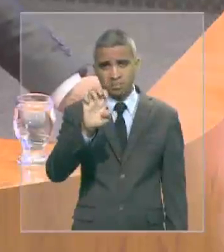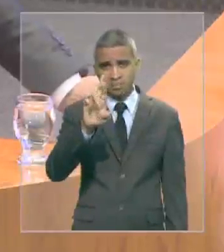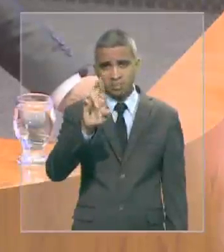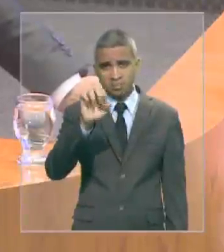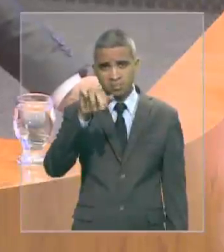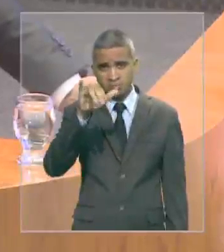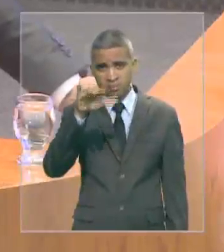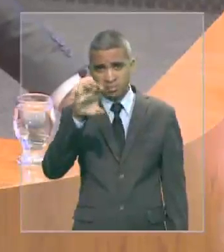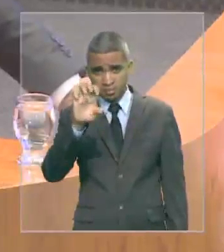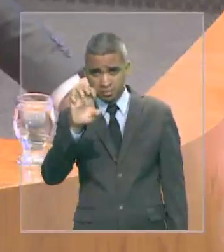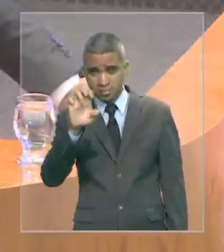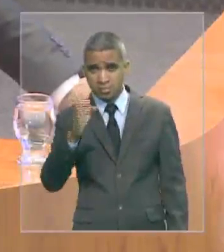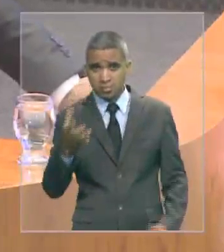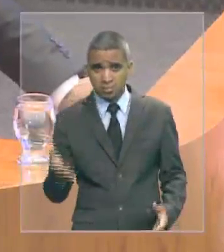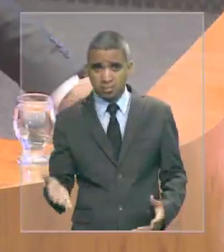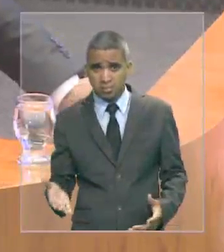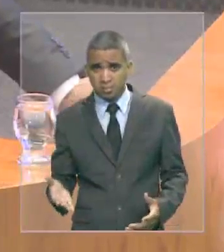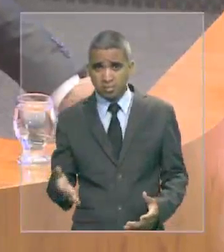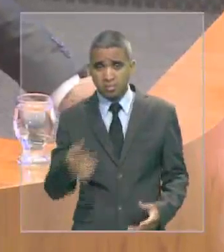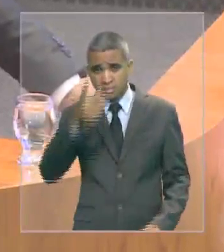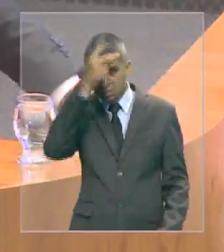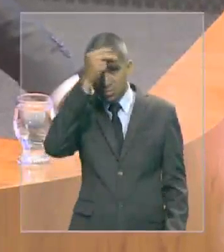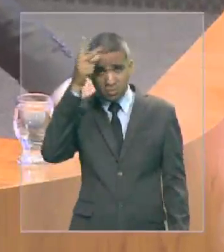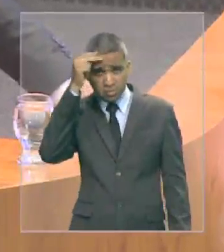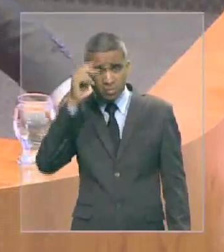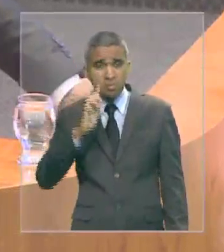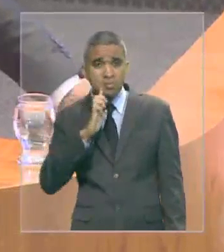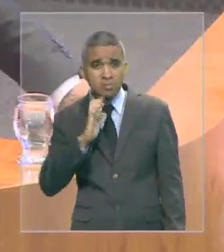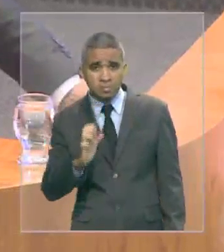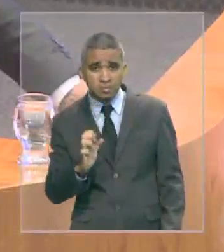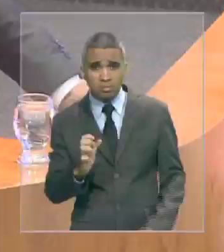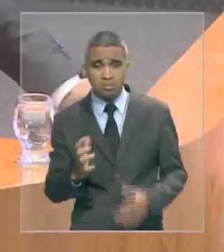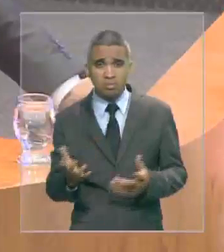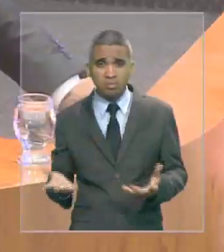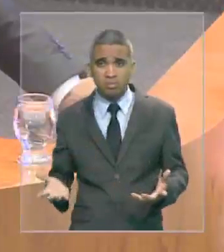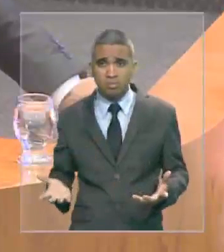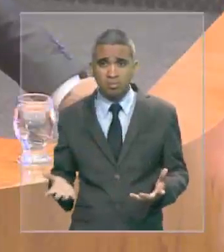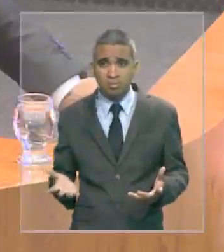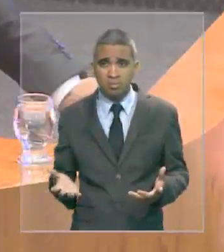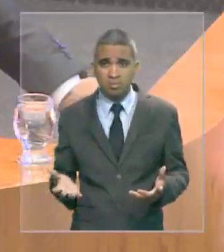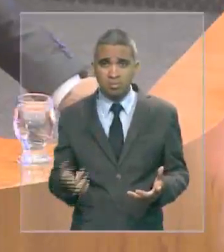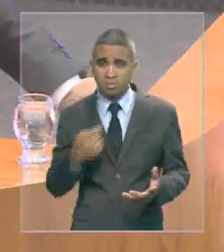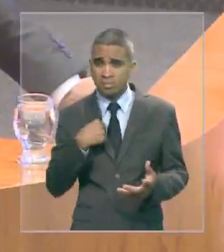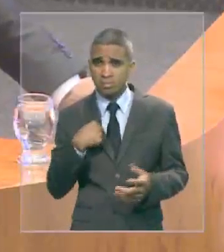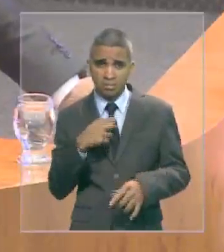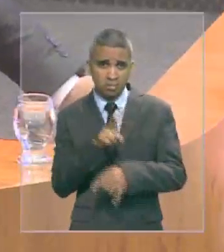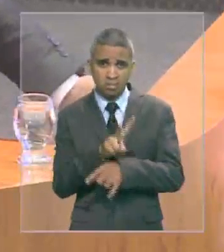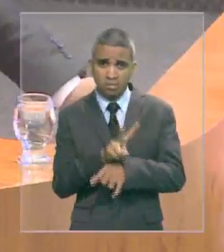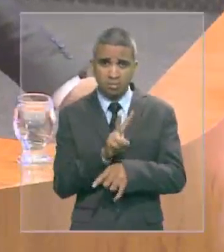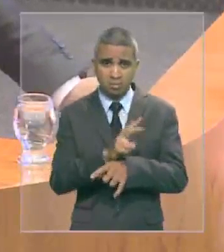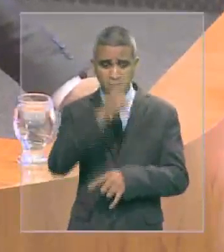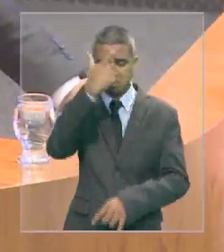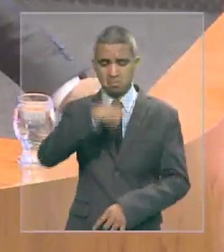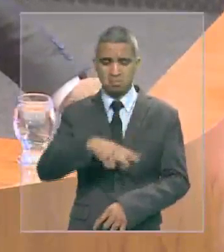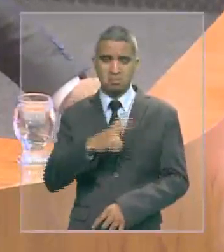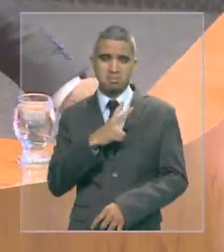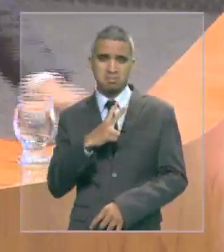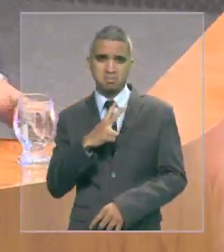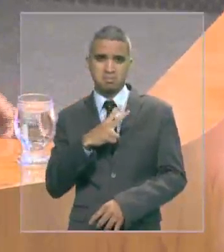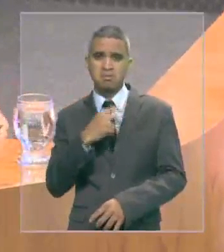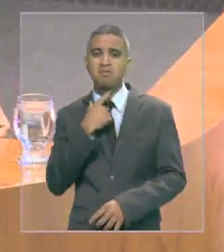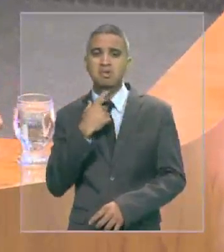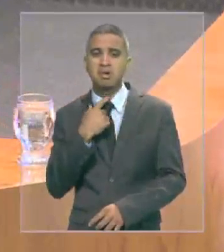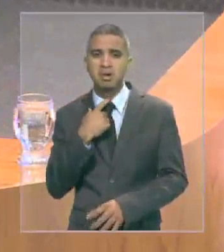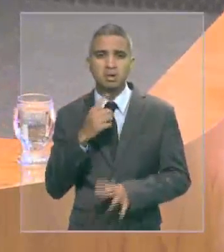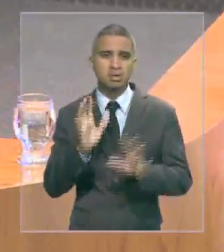Prefeito Edivaldo Holanda, o bom cabrito não berra. Eu não vim aqui defender interesses pessoais,